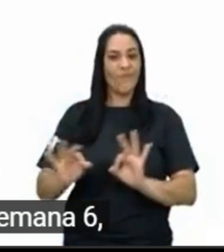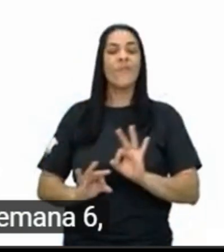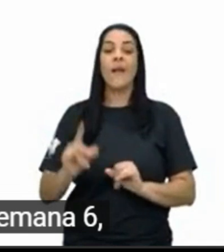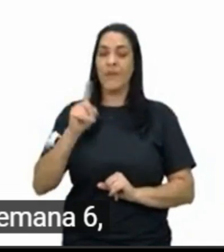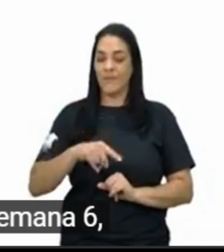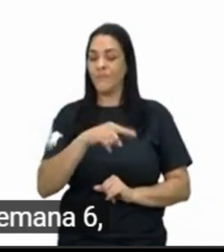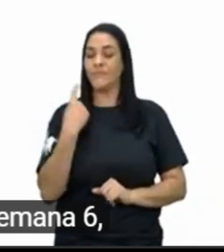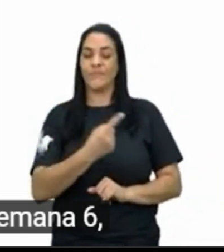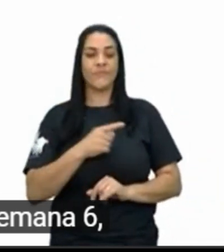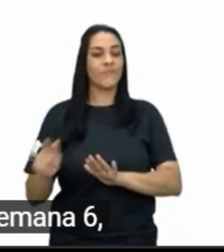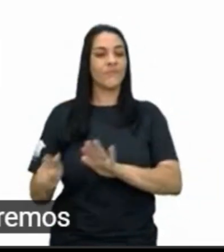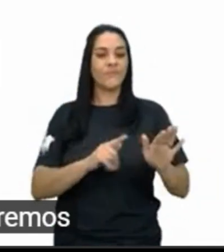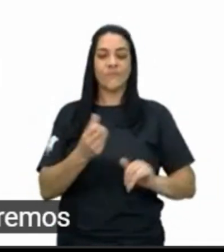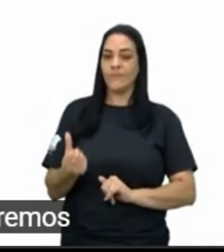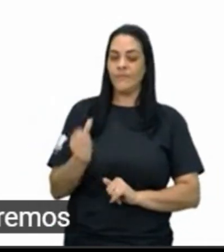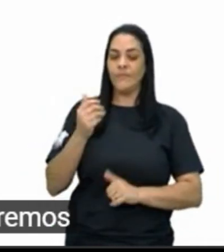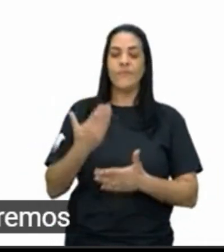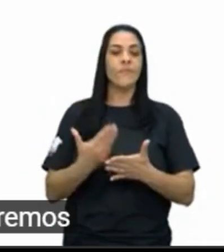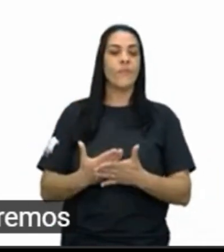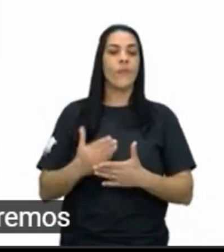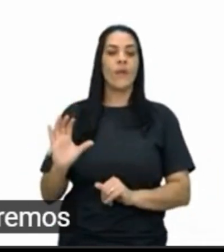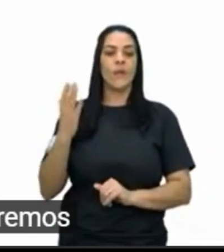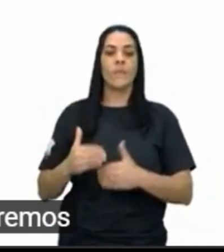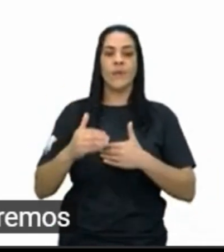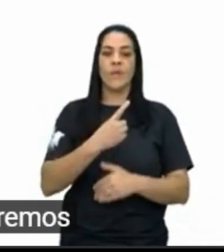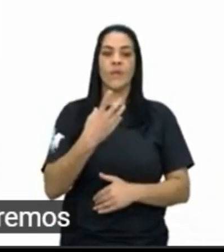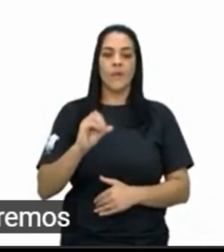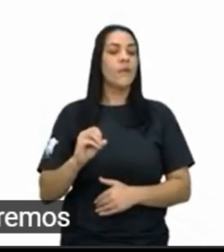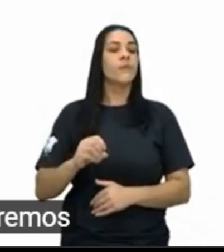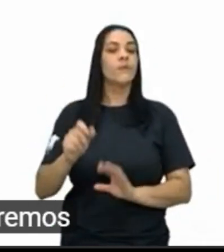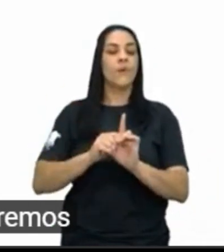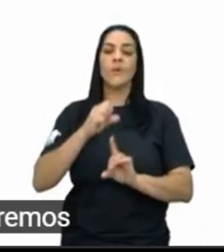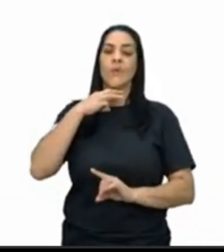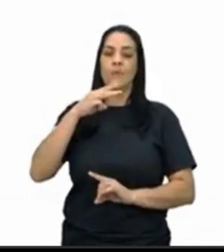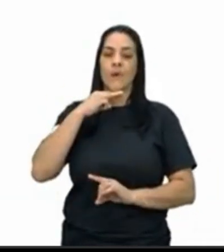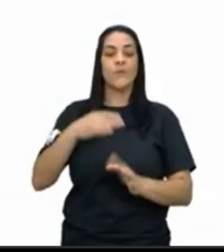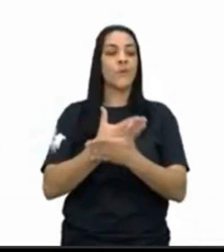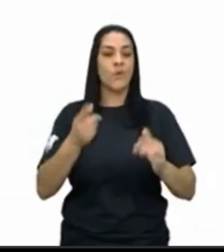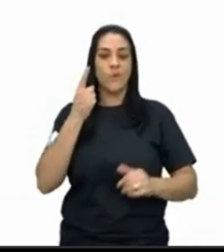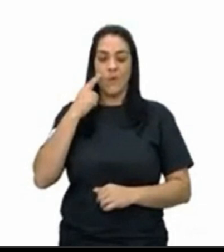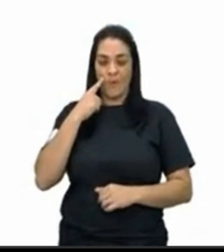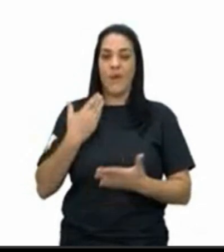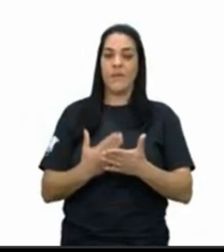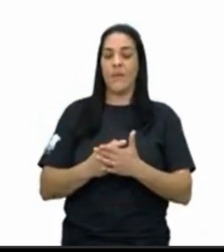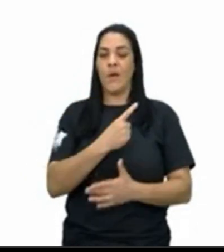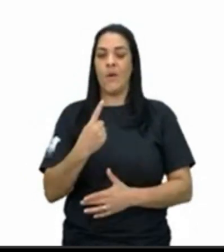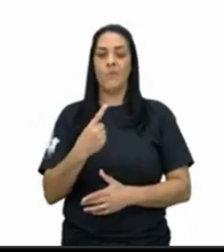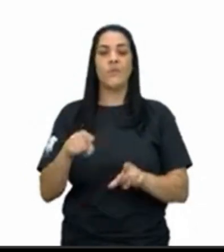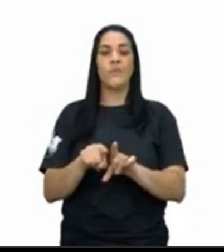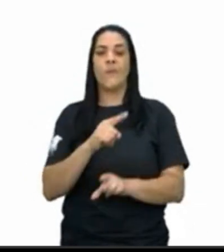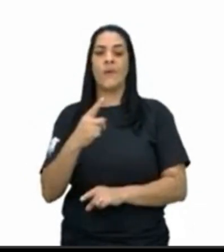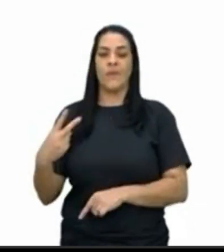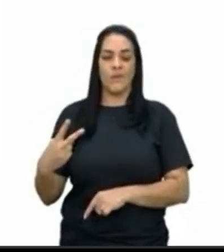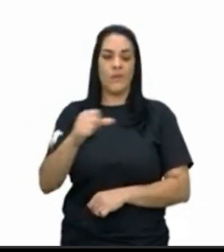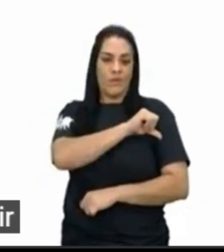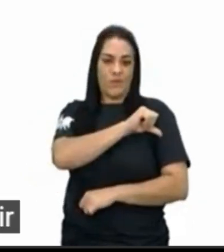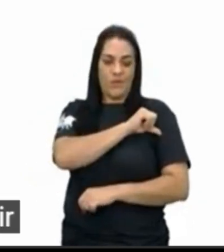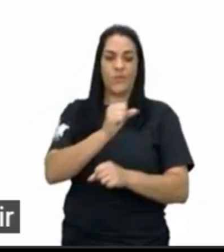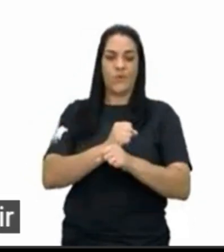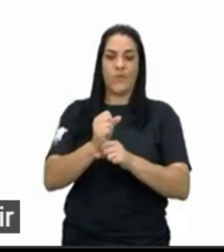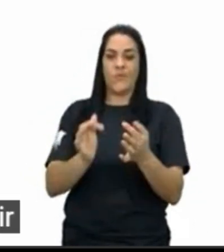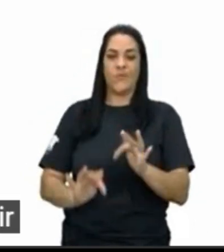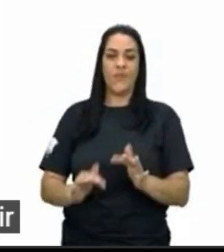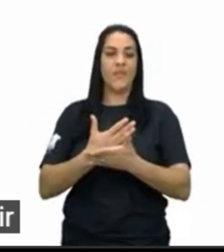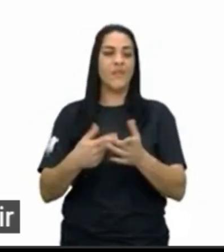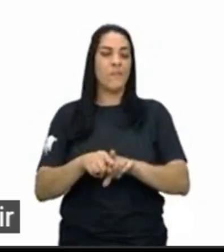cronograma do planejamento, nós estamos na semana 6, que as aulas vão acontecer a partir de 10/3, e hoje veremos as aulas 11 e 12 do nono ano dos